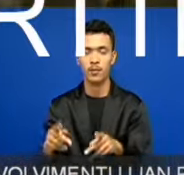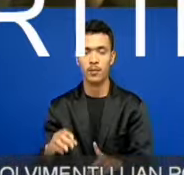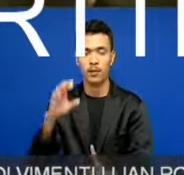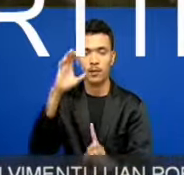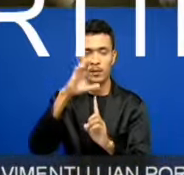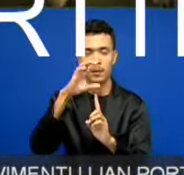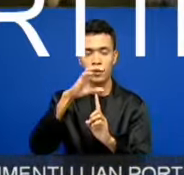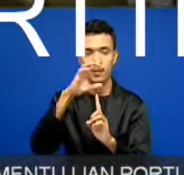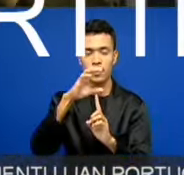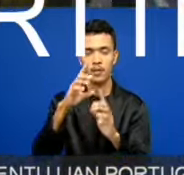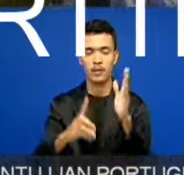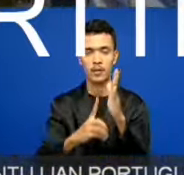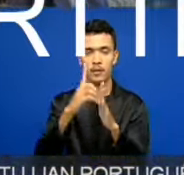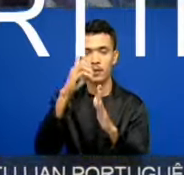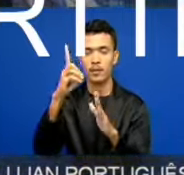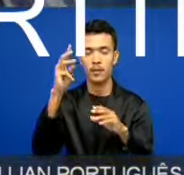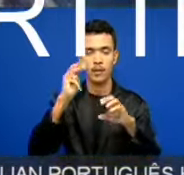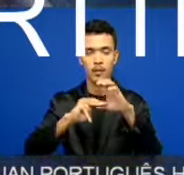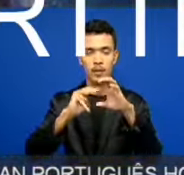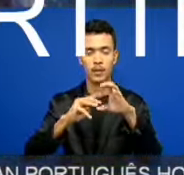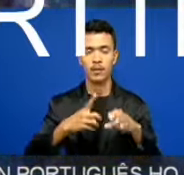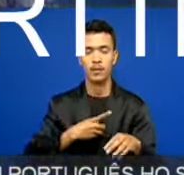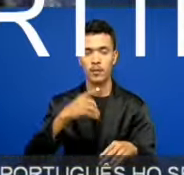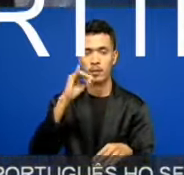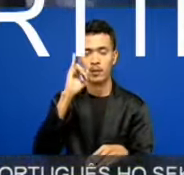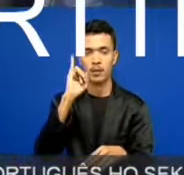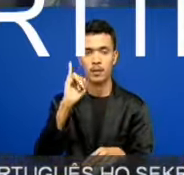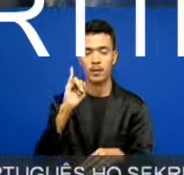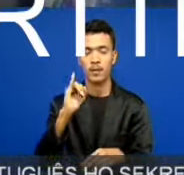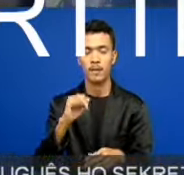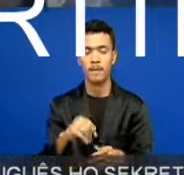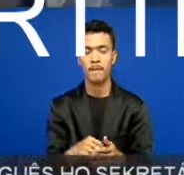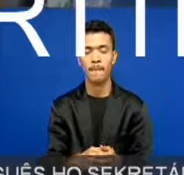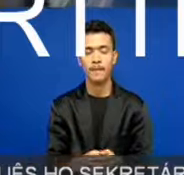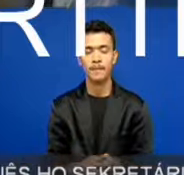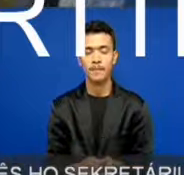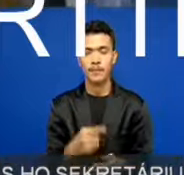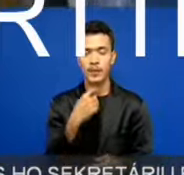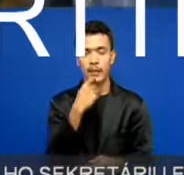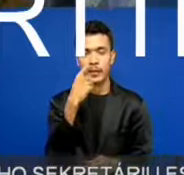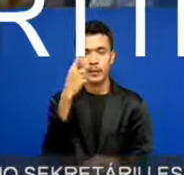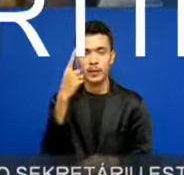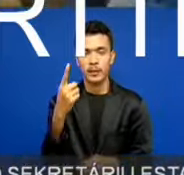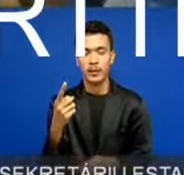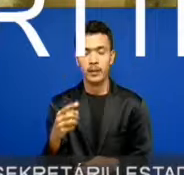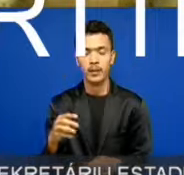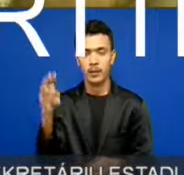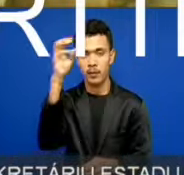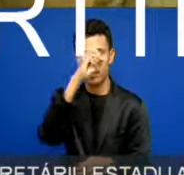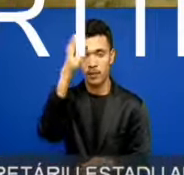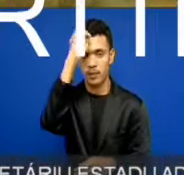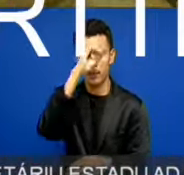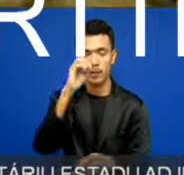Chefe de Departamento Gestão Mercado Município Díli, Joaquim Alves Bragança Matos Belo informa, Operação Neto